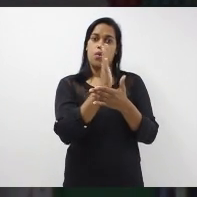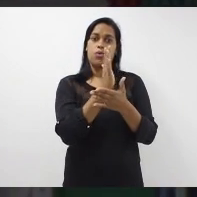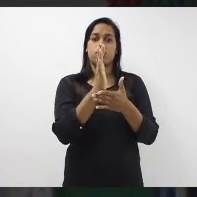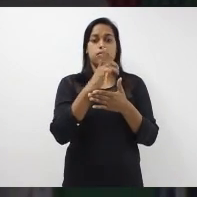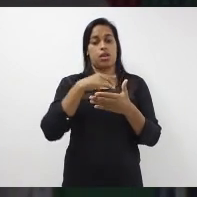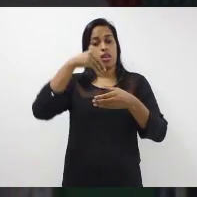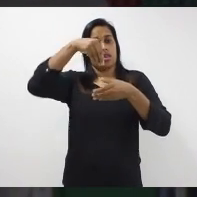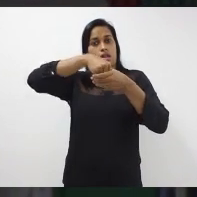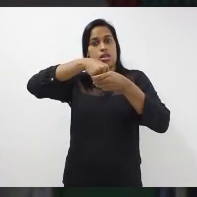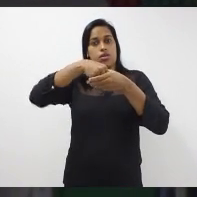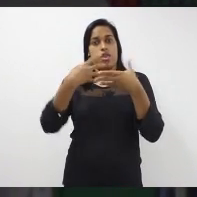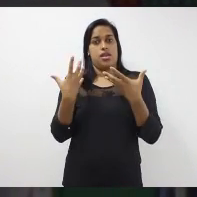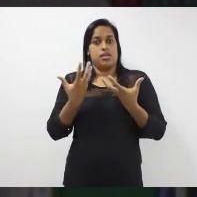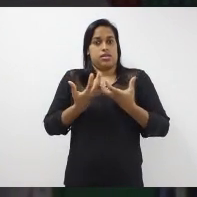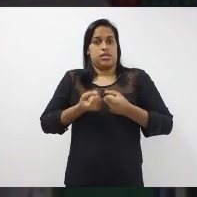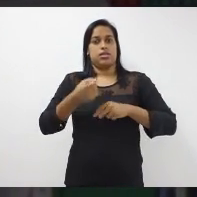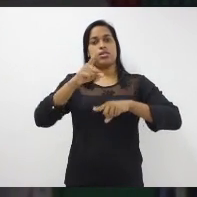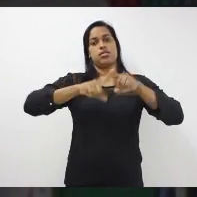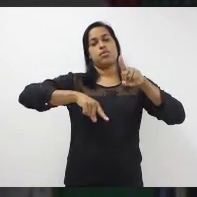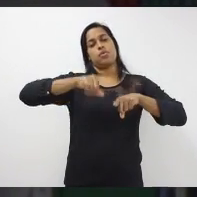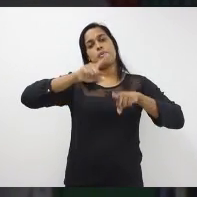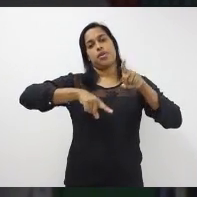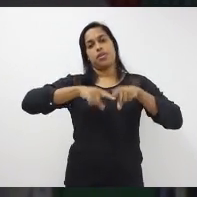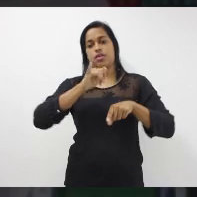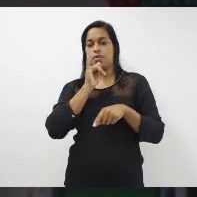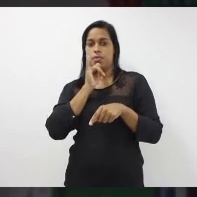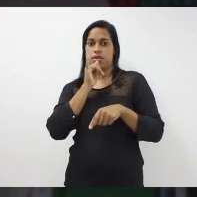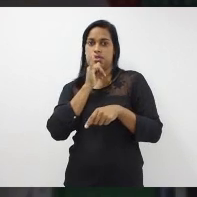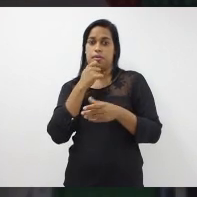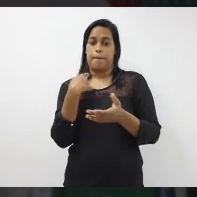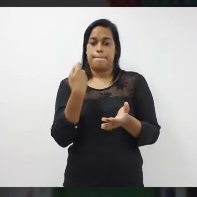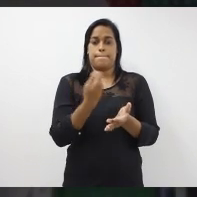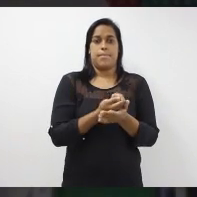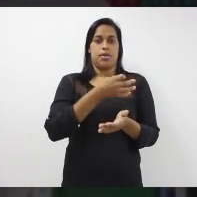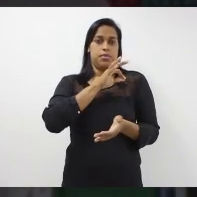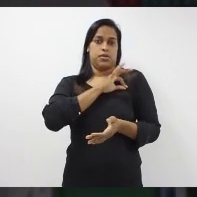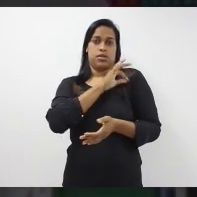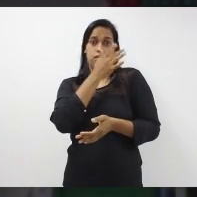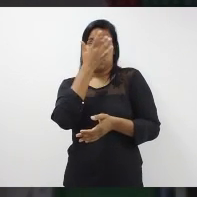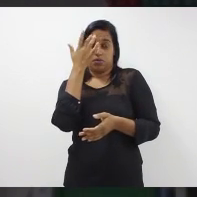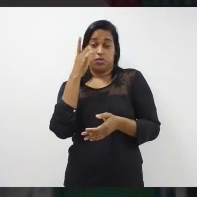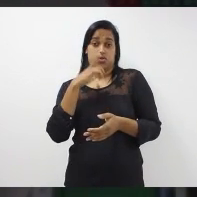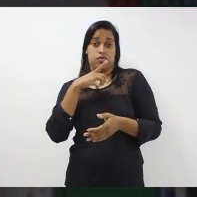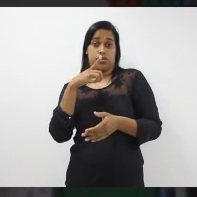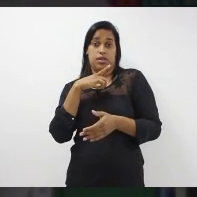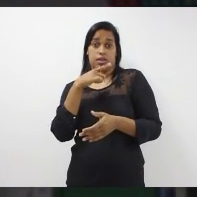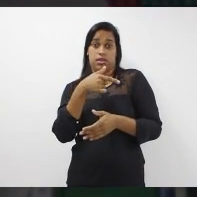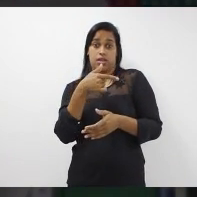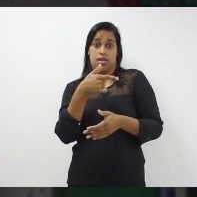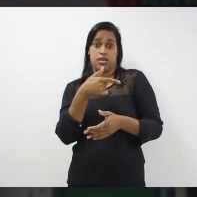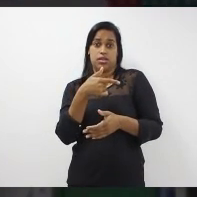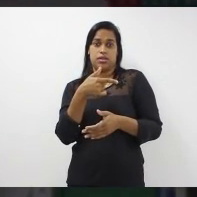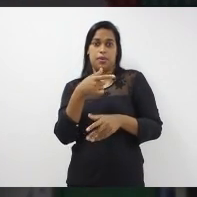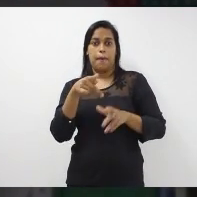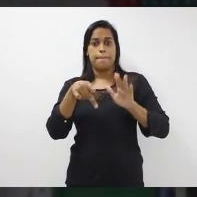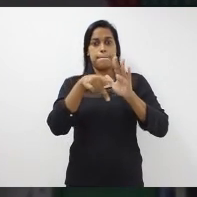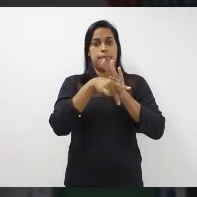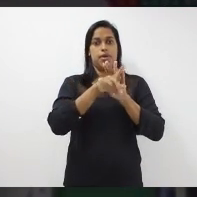na aquisição desse material. Ou seja, pagamento do salário das pessoas que vão tomar conta desse armazém,